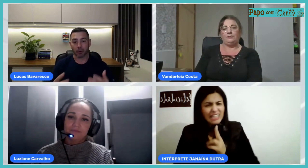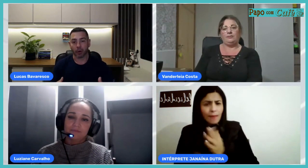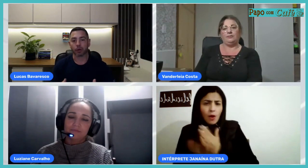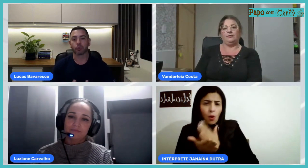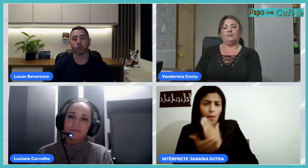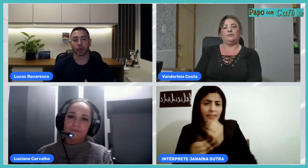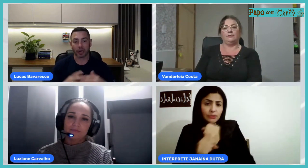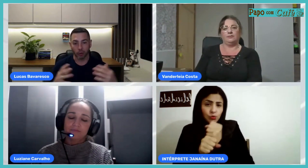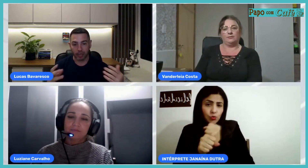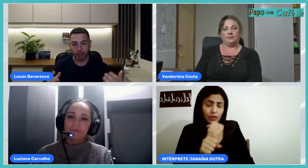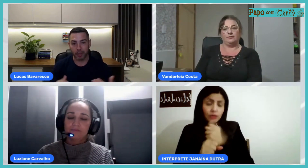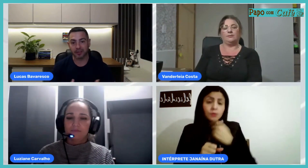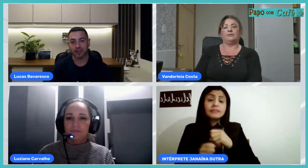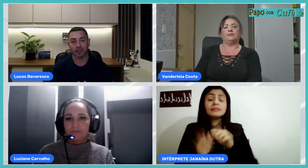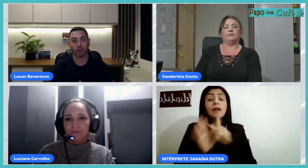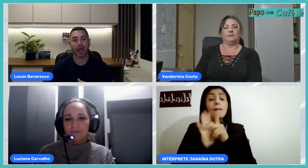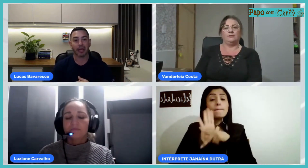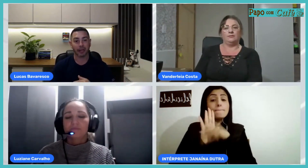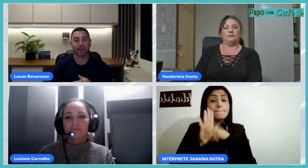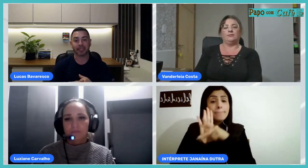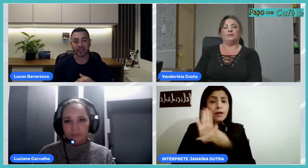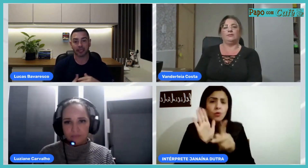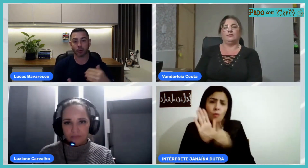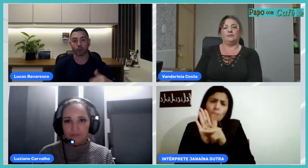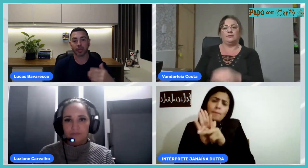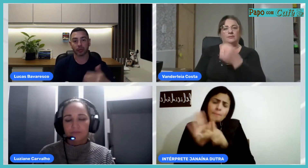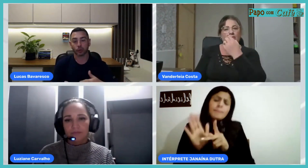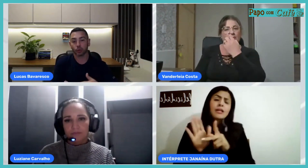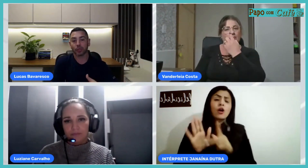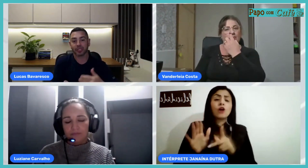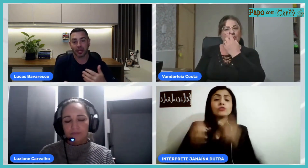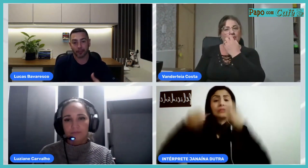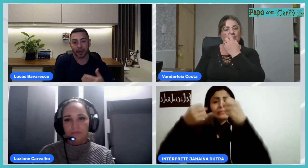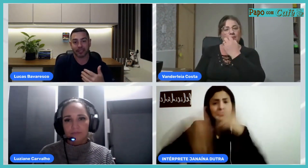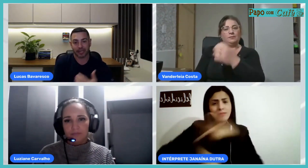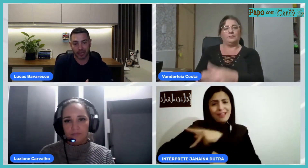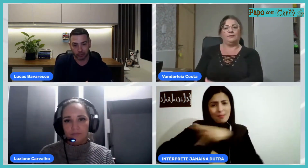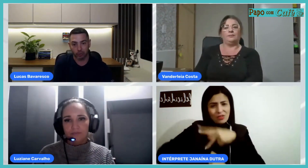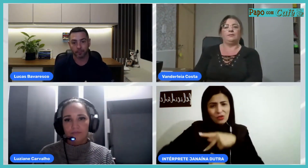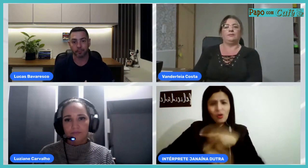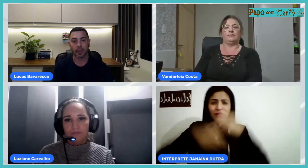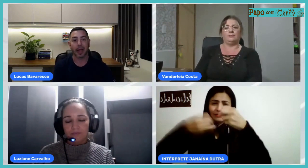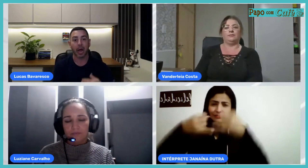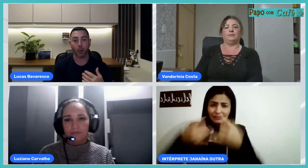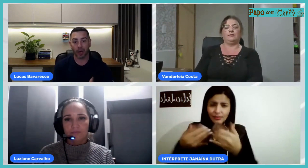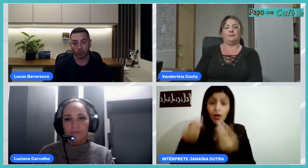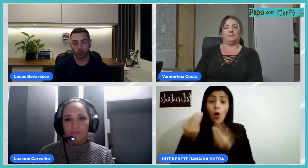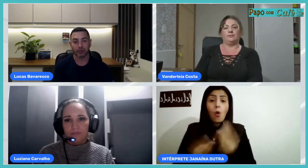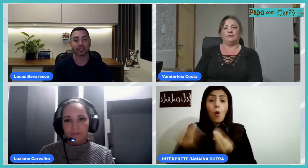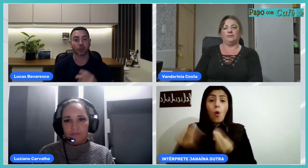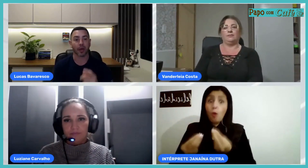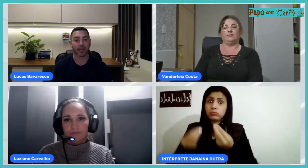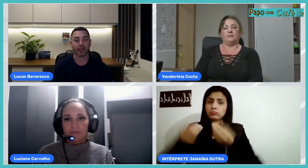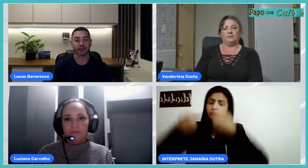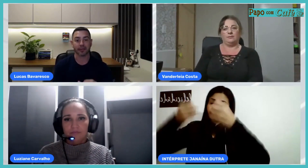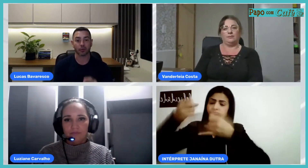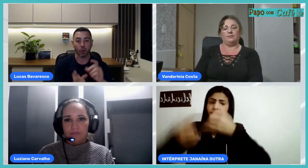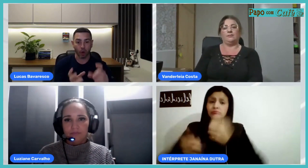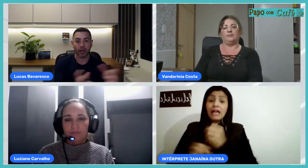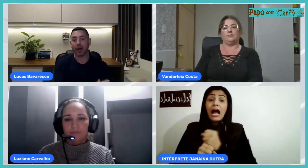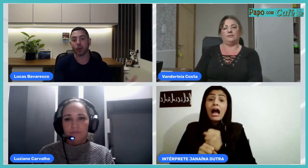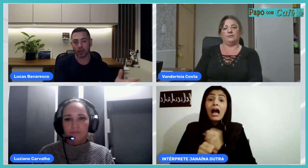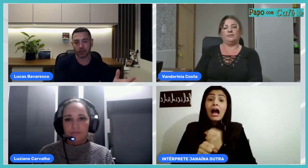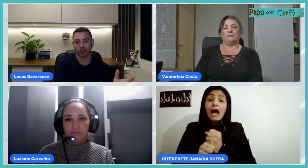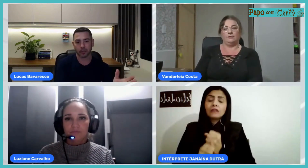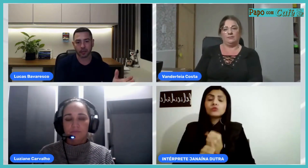plano pedagógico, um organograma de ensino, e ali precisa conter tudo que será passado ao aluno nas